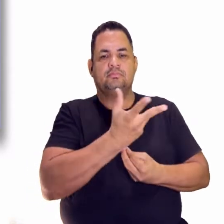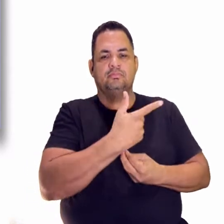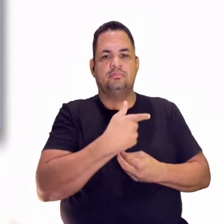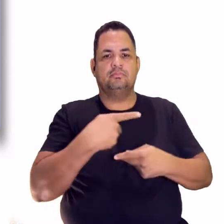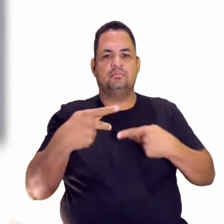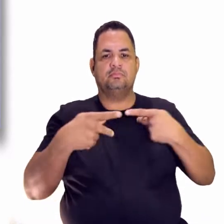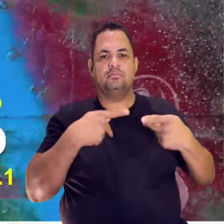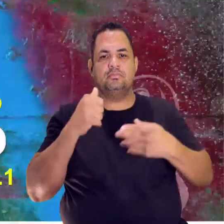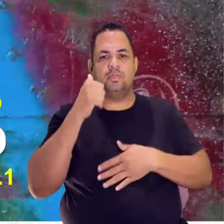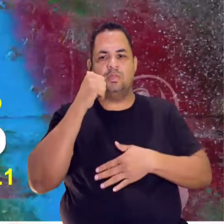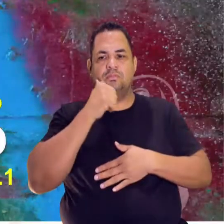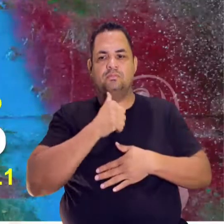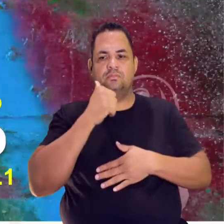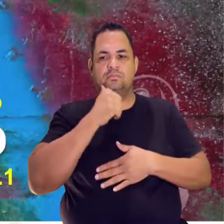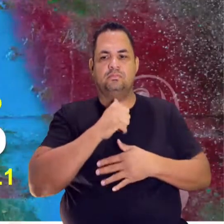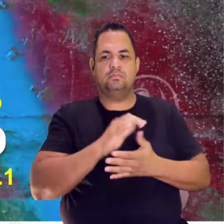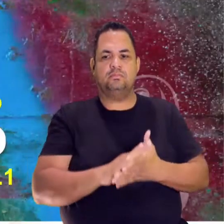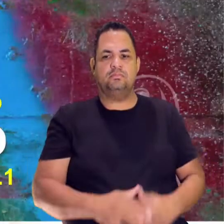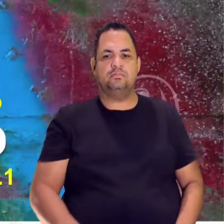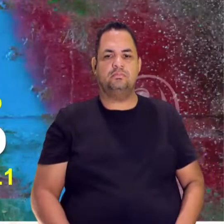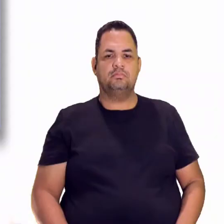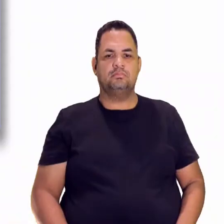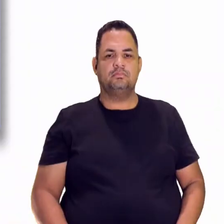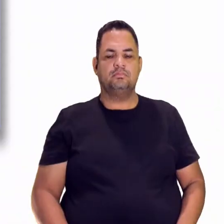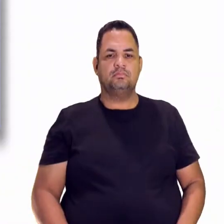projeções do feminino, né?